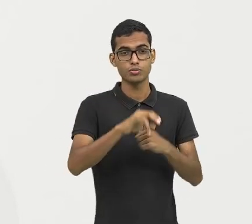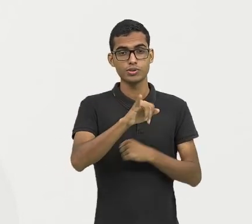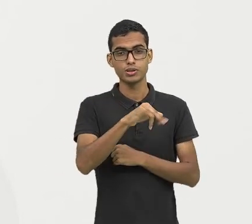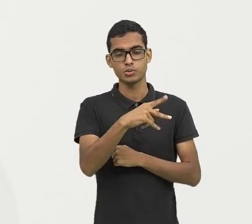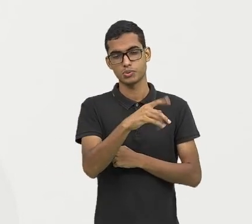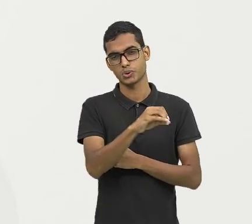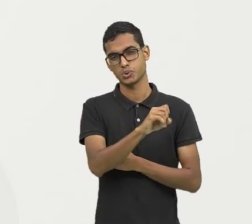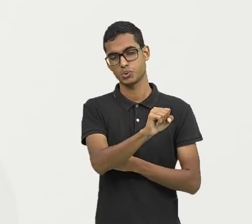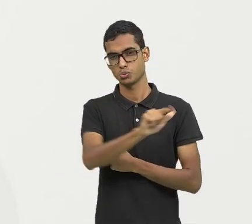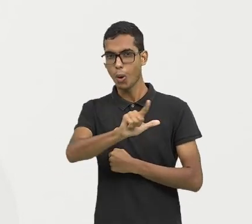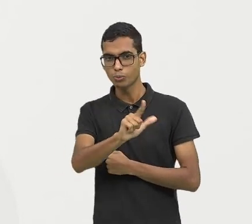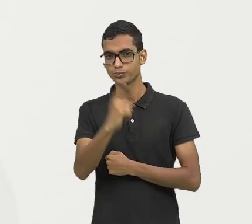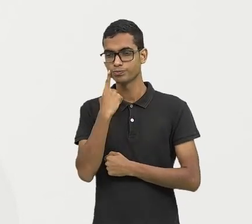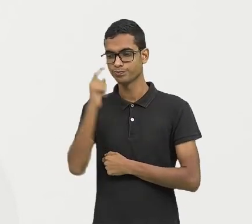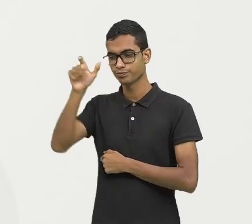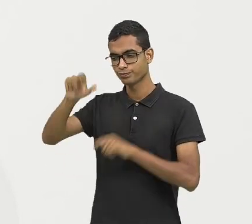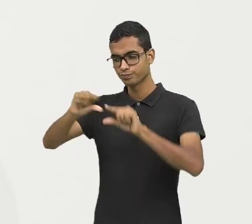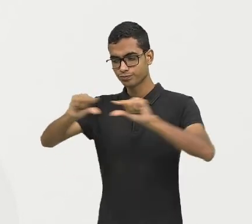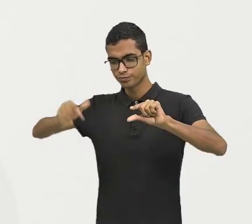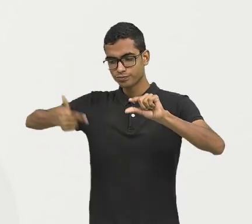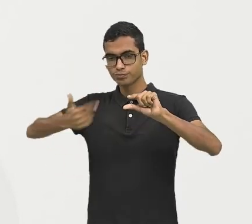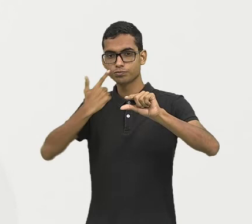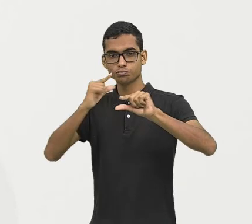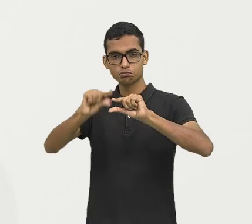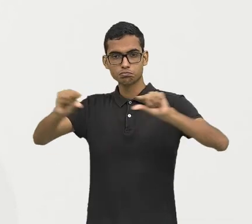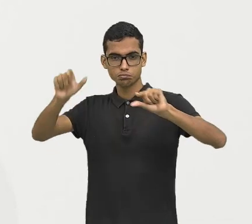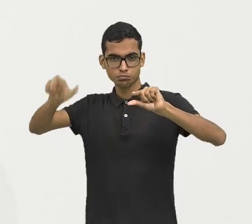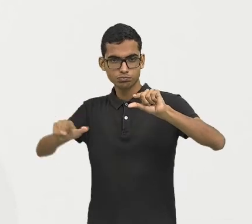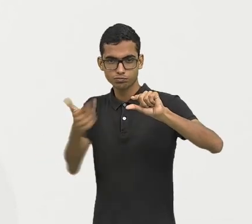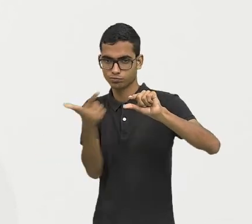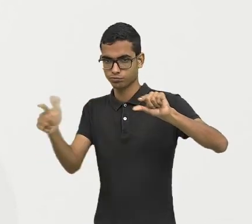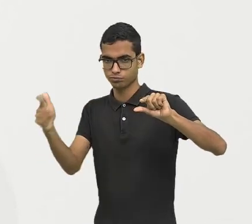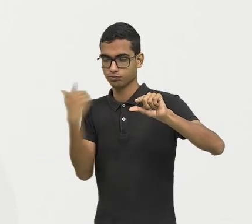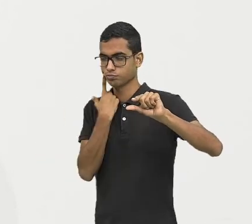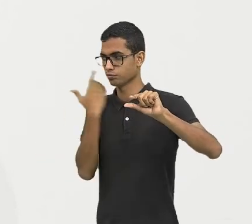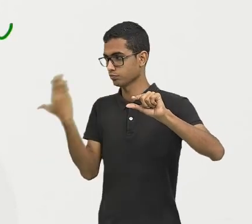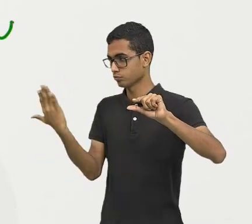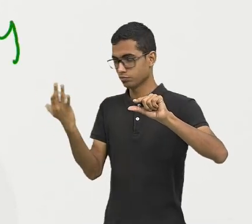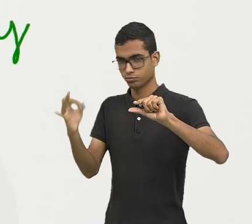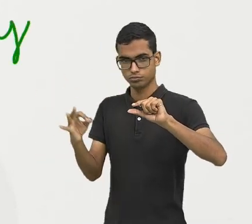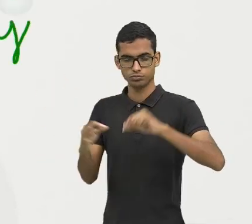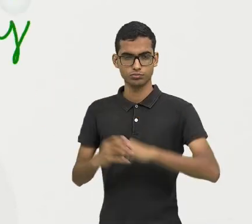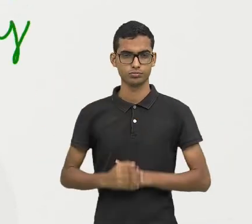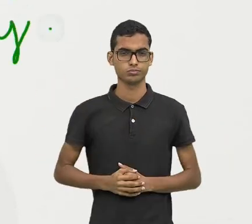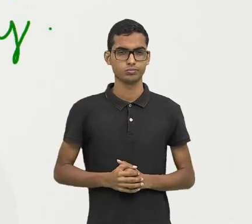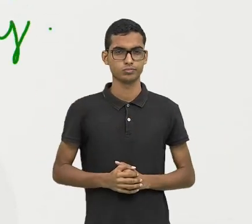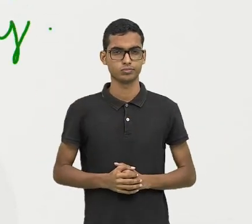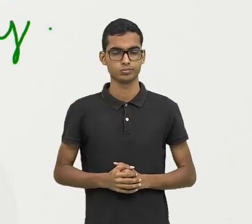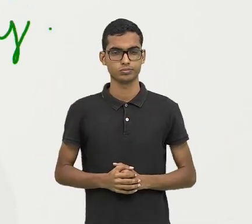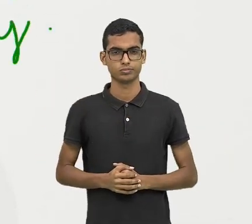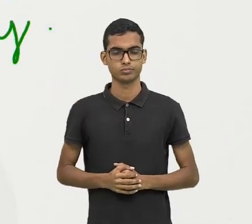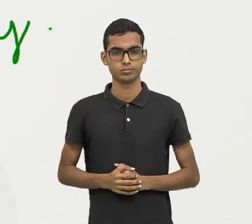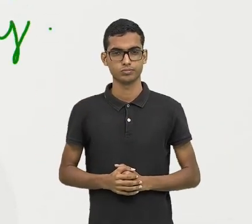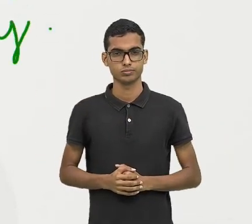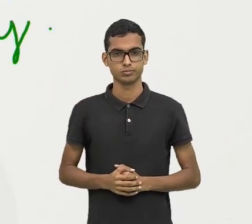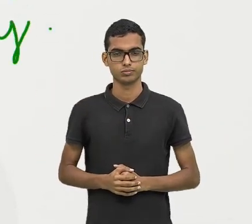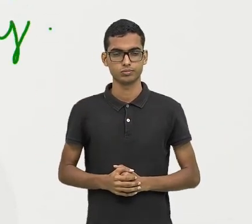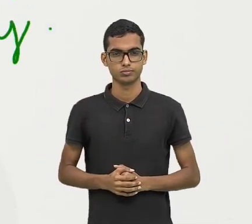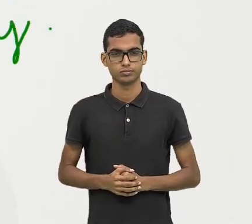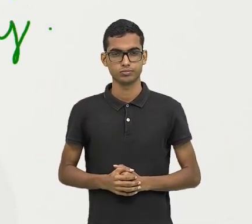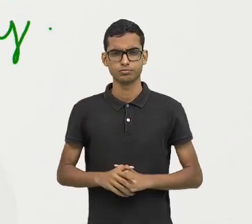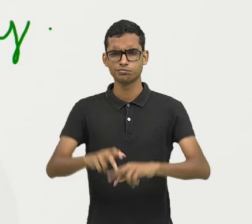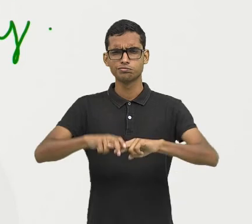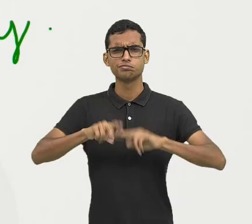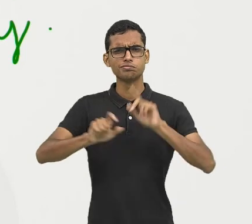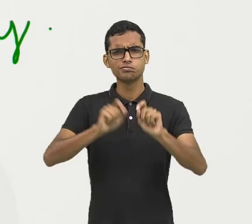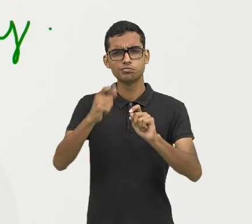ela não possuirá sujeito. Ela é uma oração sem sujeito. Ok? Por quê?